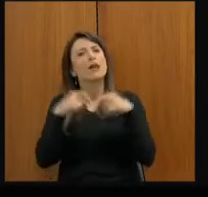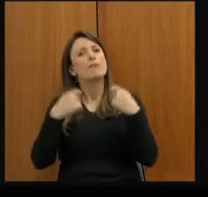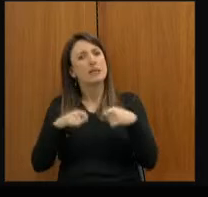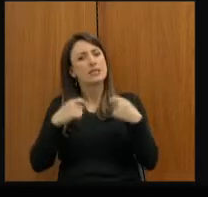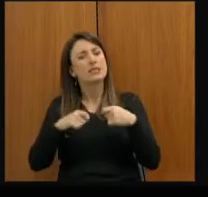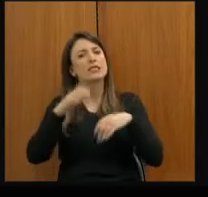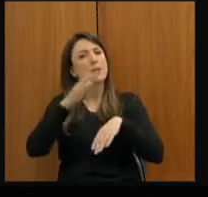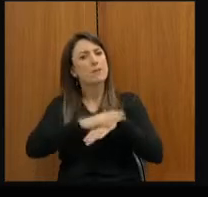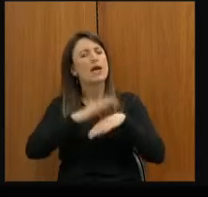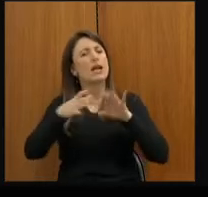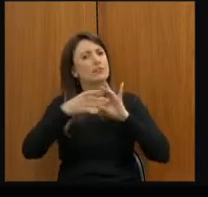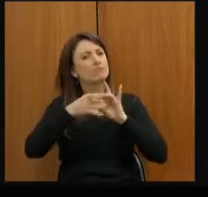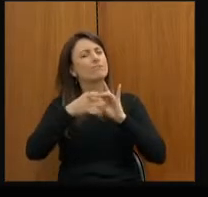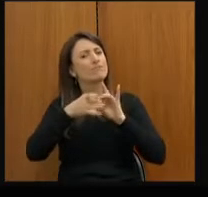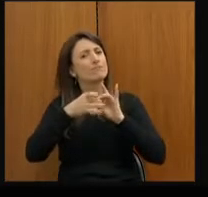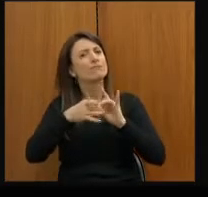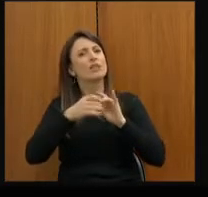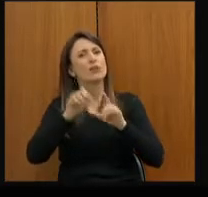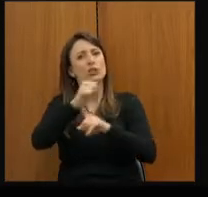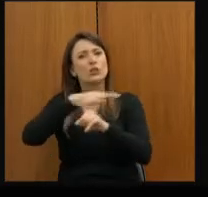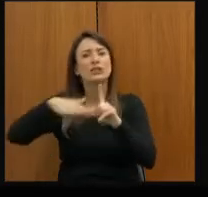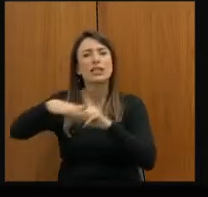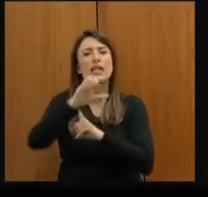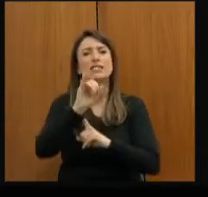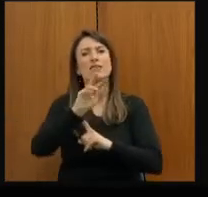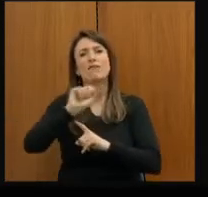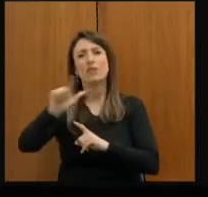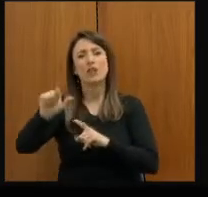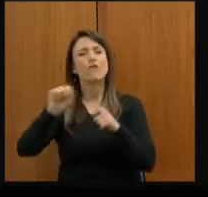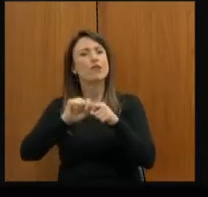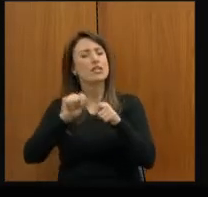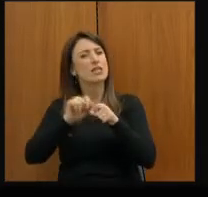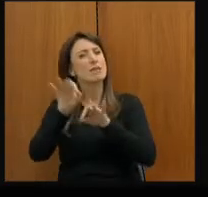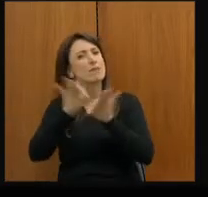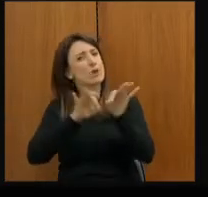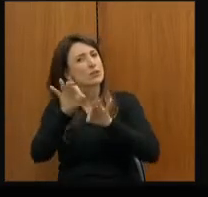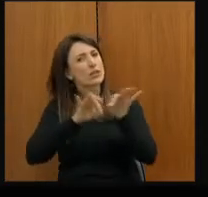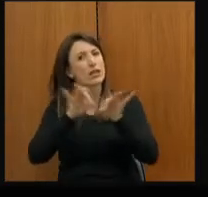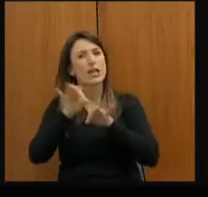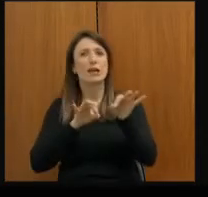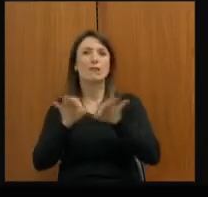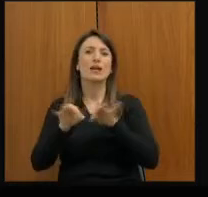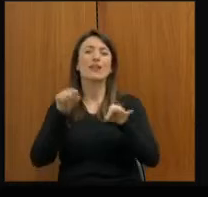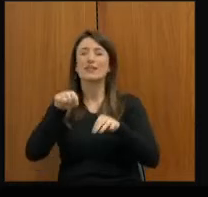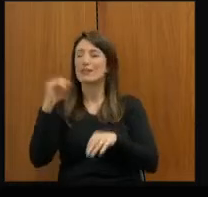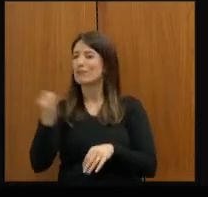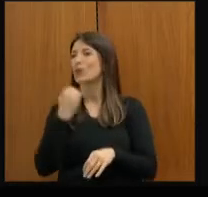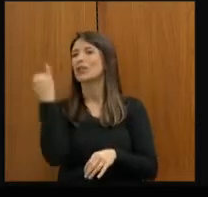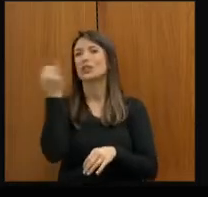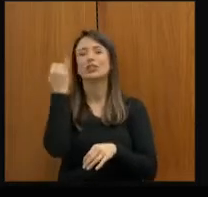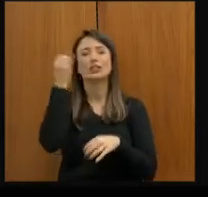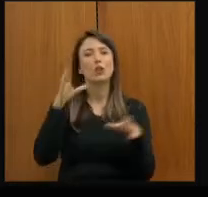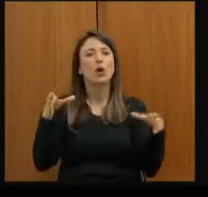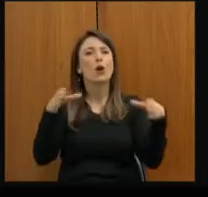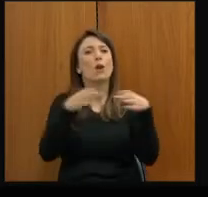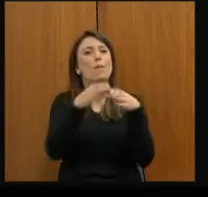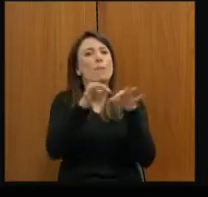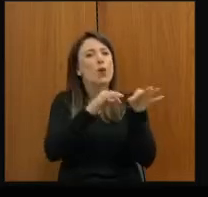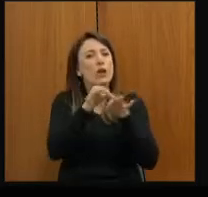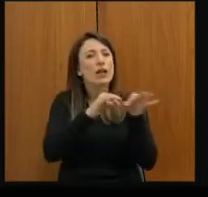civil para programas isso é importantíssimo gente programa comunitário e de